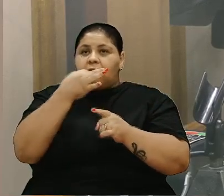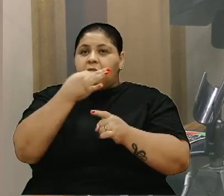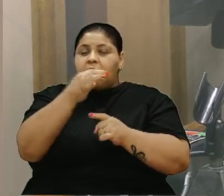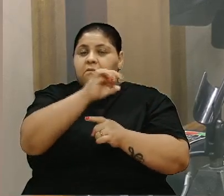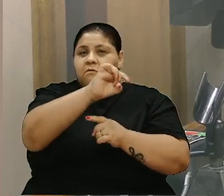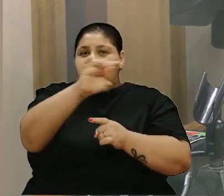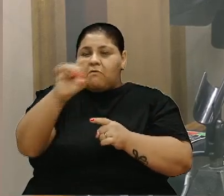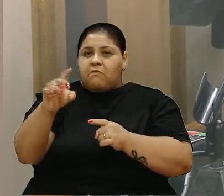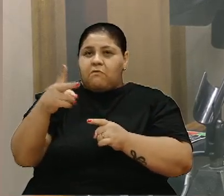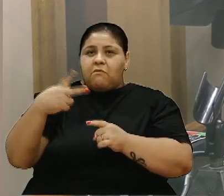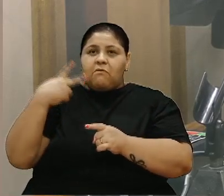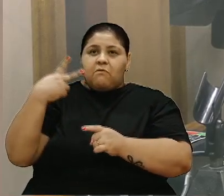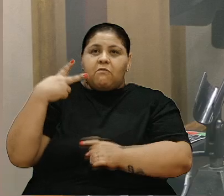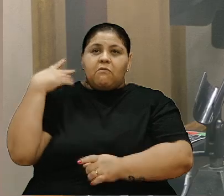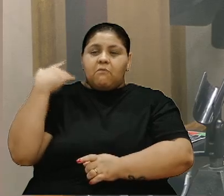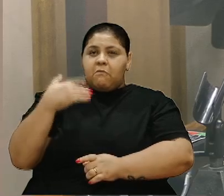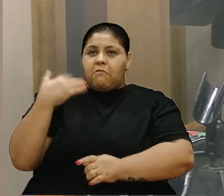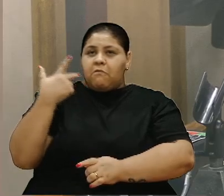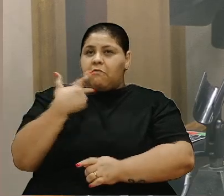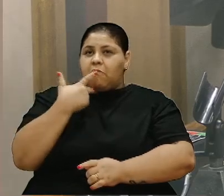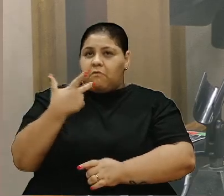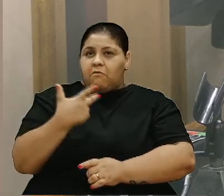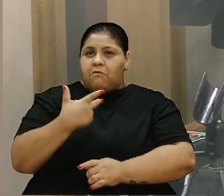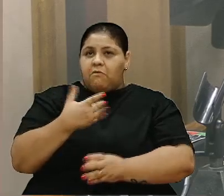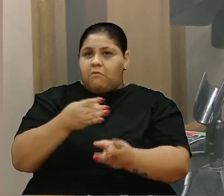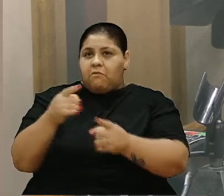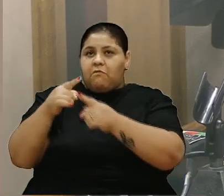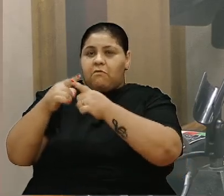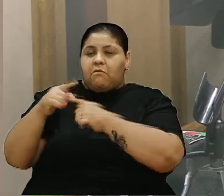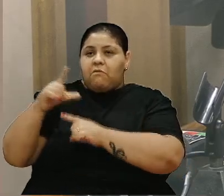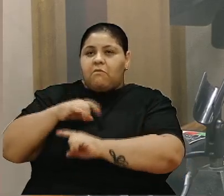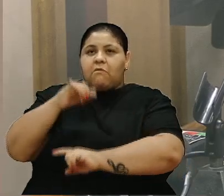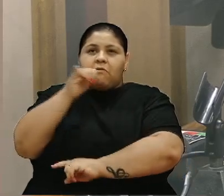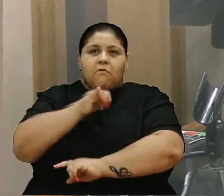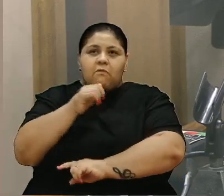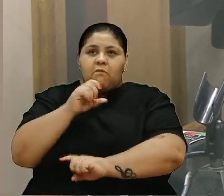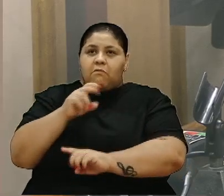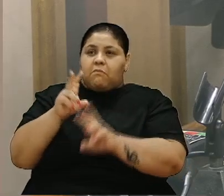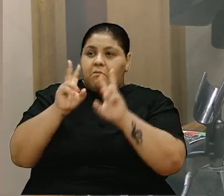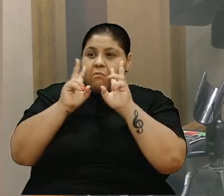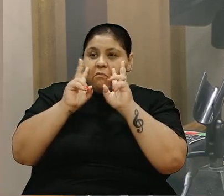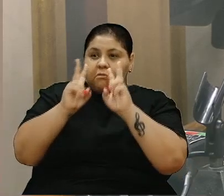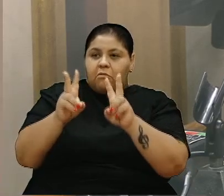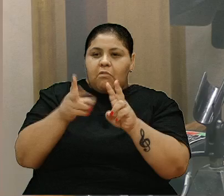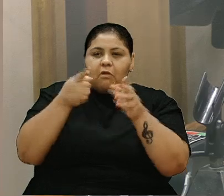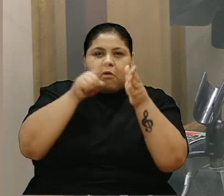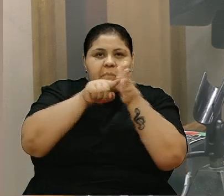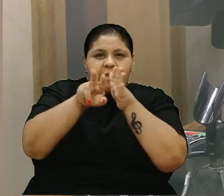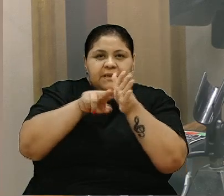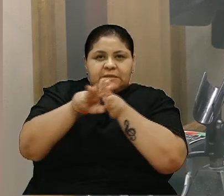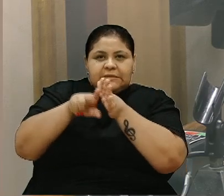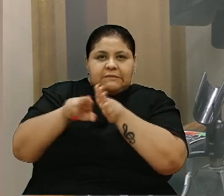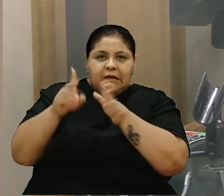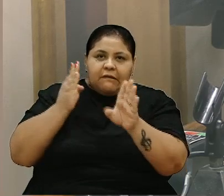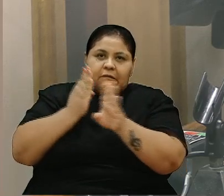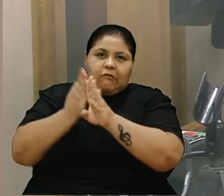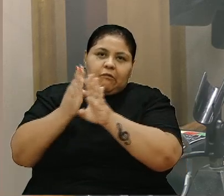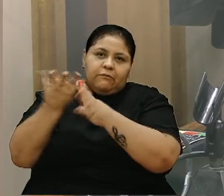um. Como a vereadora Andressa falou, e muitas vezes a gente tem exemplos, é só olhar e dar um Google aí que já vê, já acha, né?